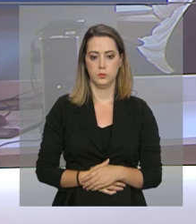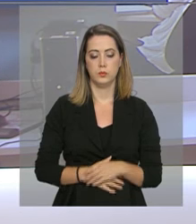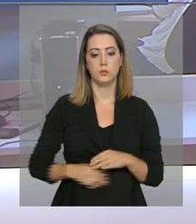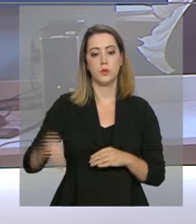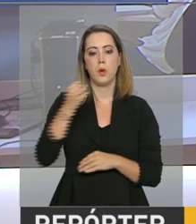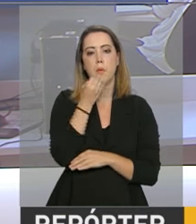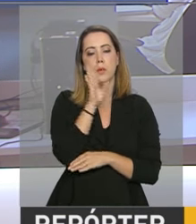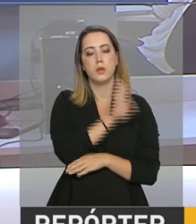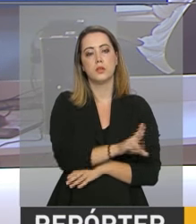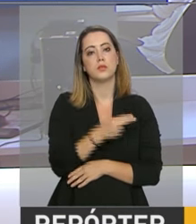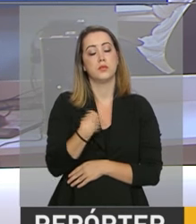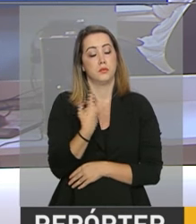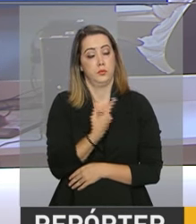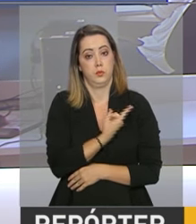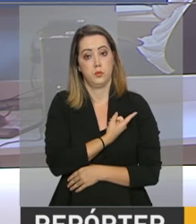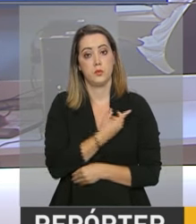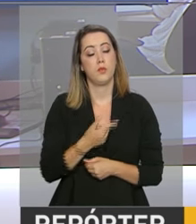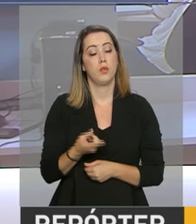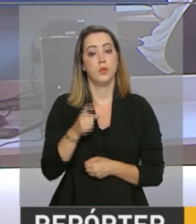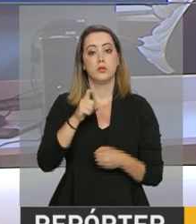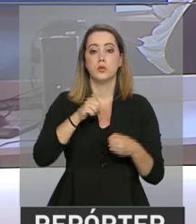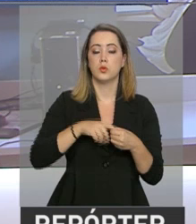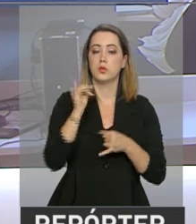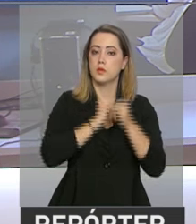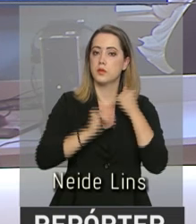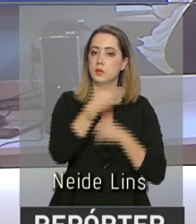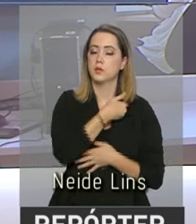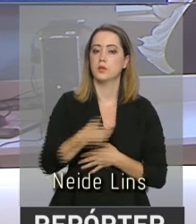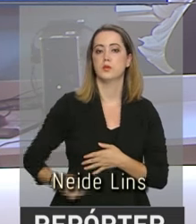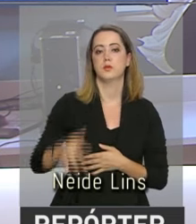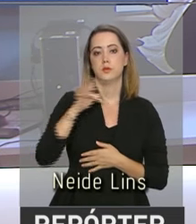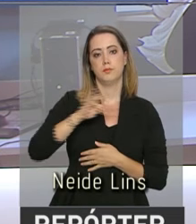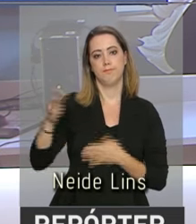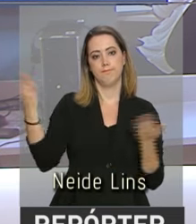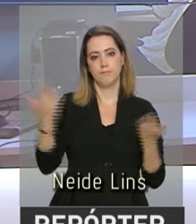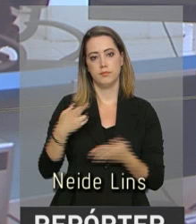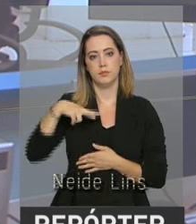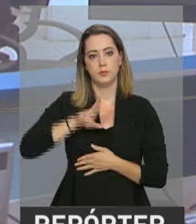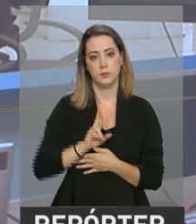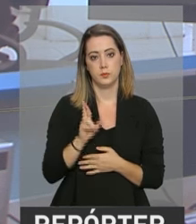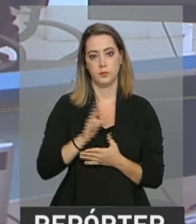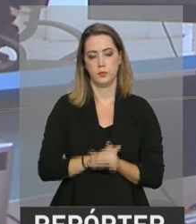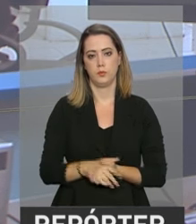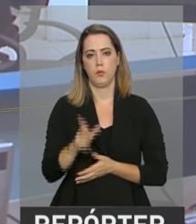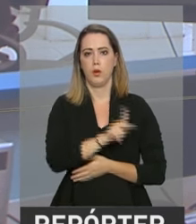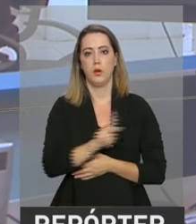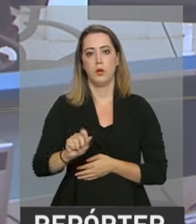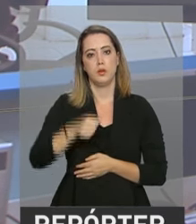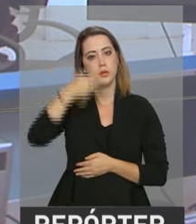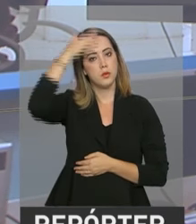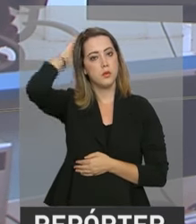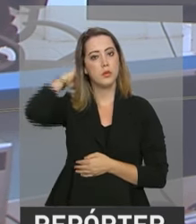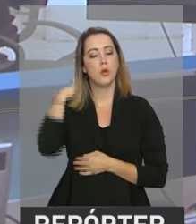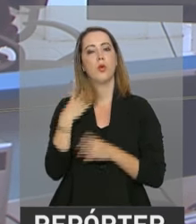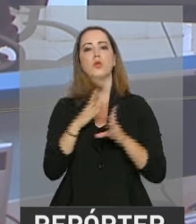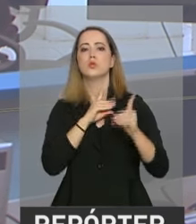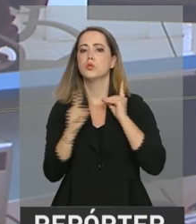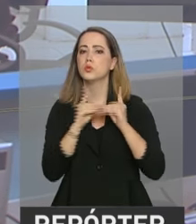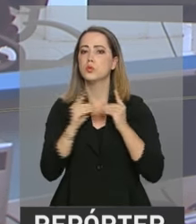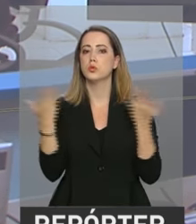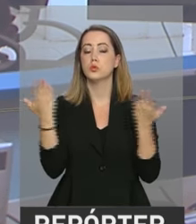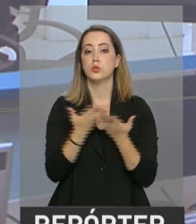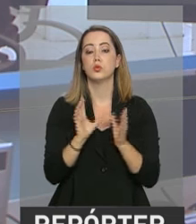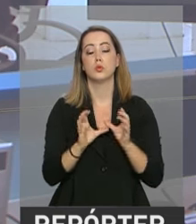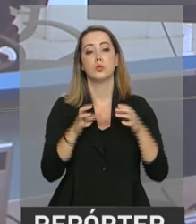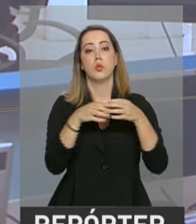Olá, boa tarde. Estamos de volta com as notícias do governo federal aqui no Repórter NBR. O presidente Michel Temer debate hoje com